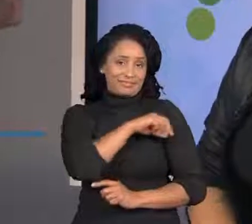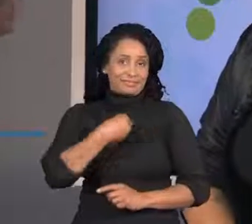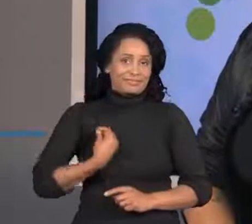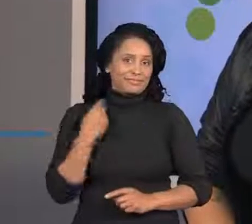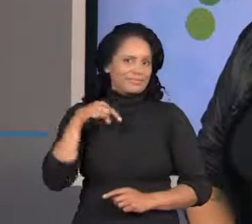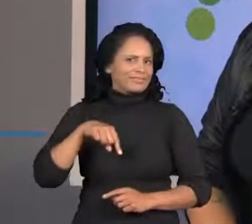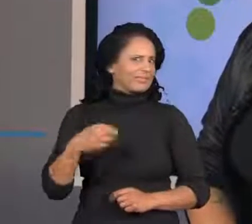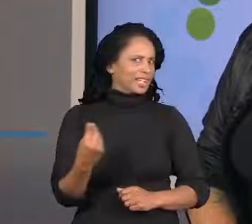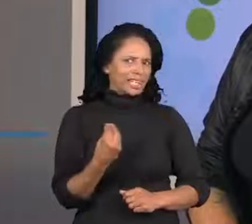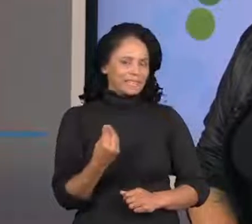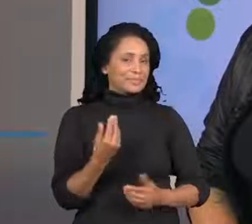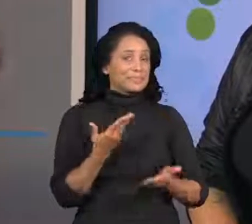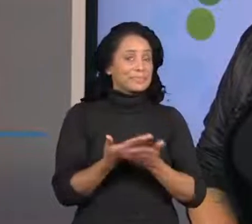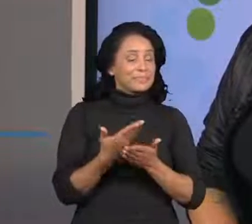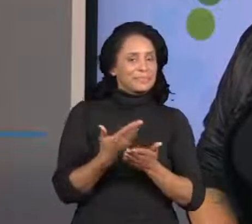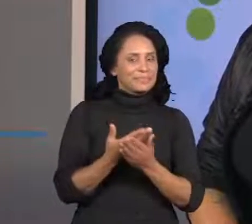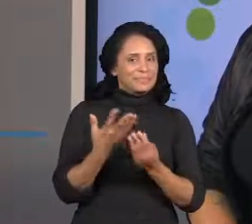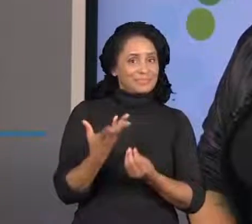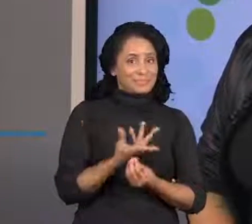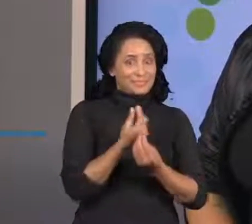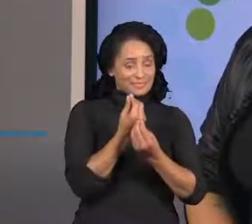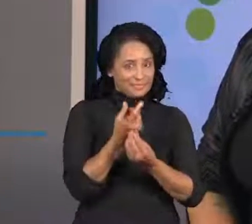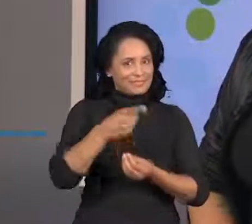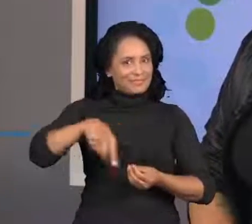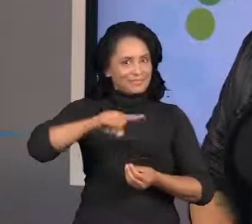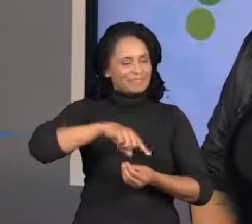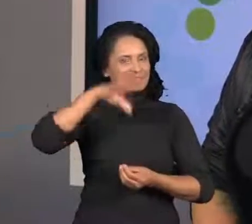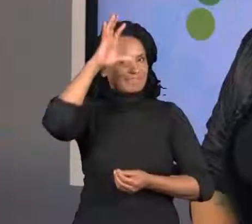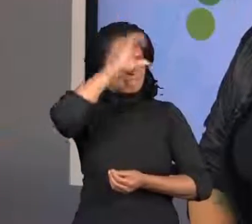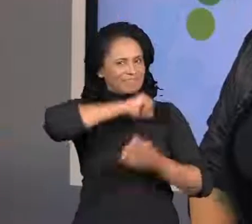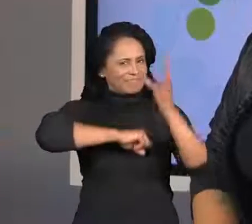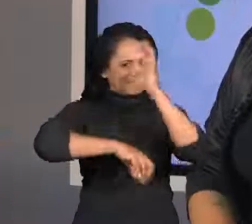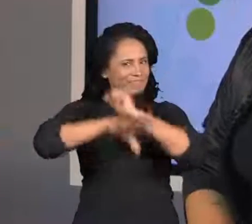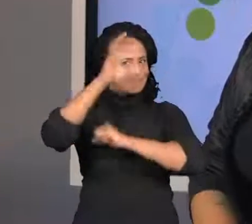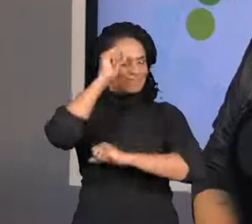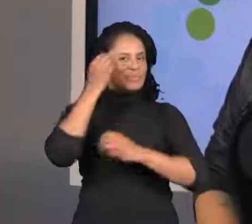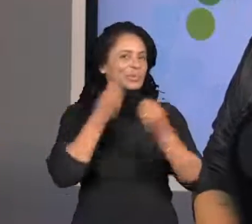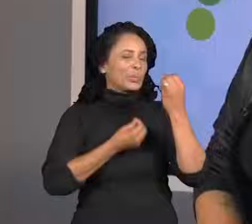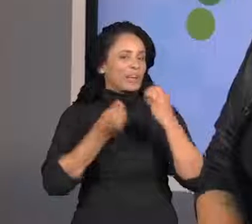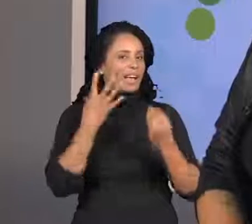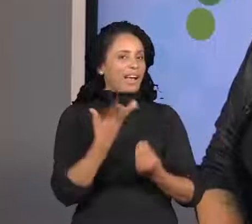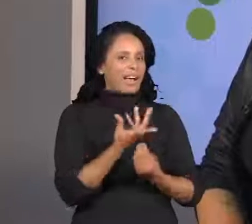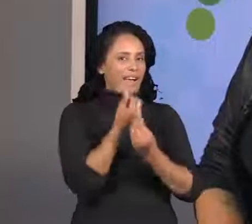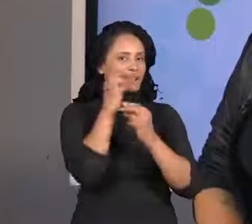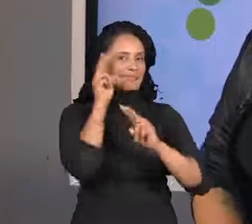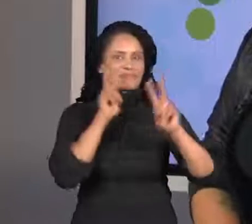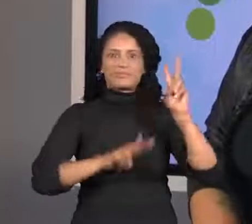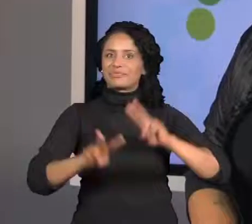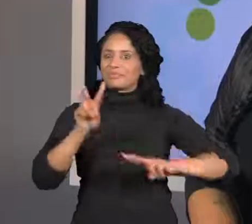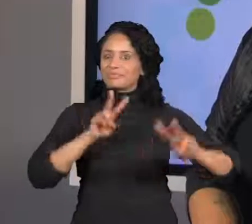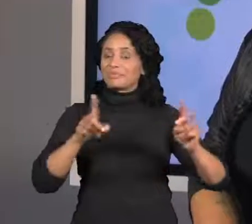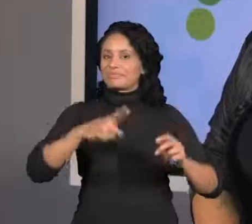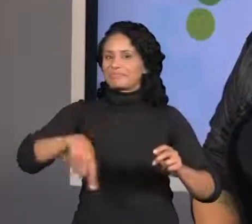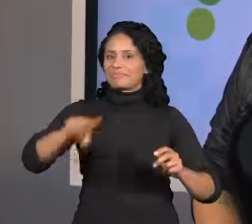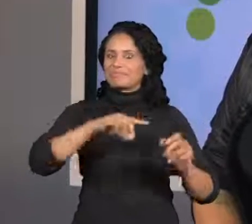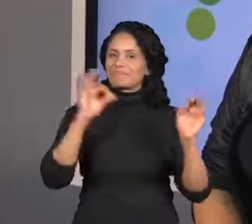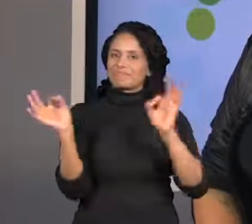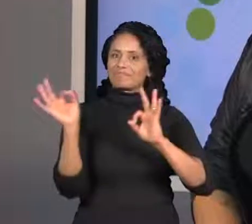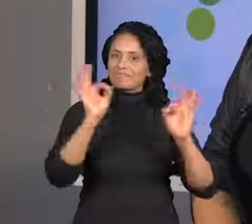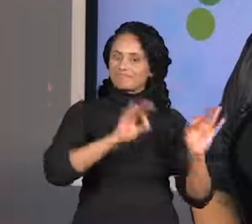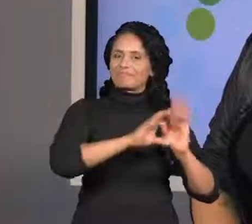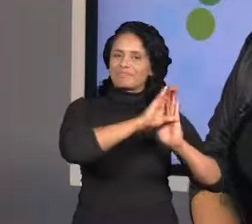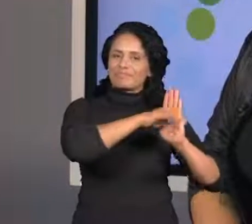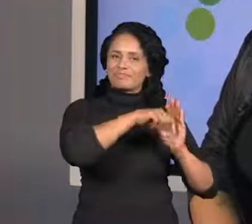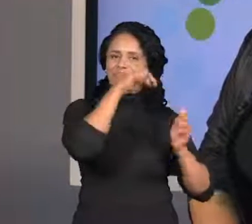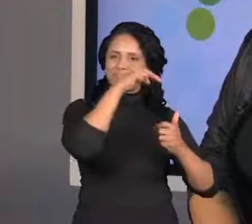aqui para uma aula de arte, agora trabalhando artes visuais. Então a gente vai passar por alguns conceitos, então